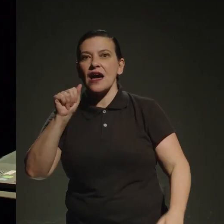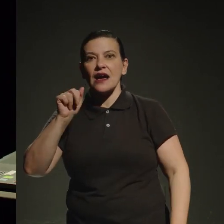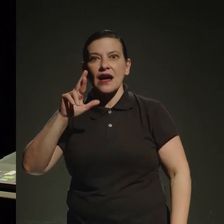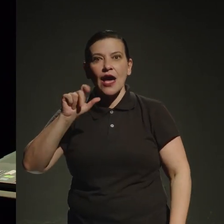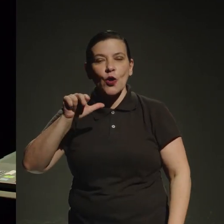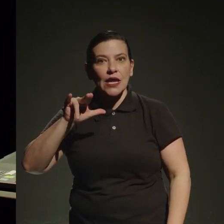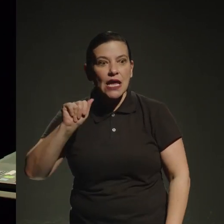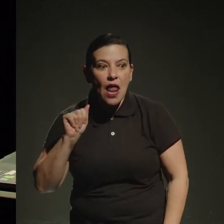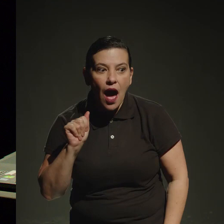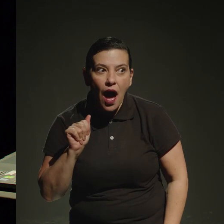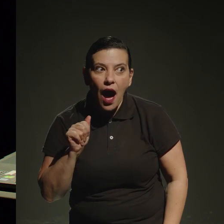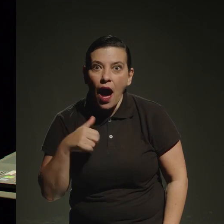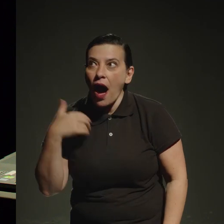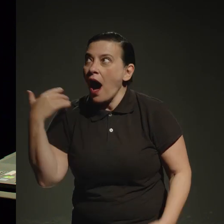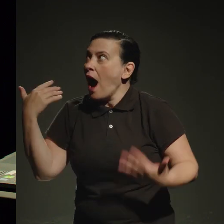Carolina?